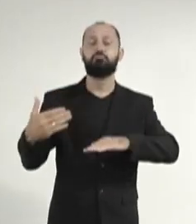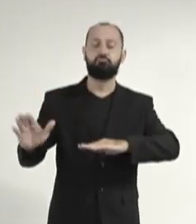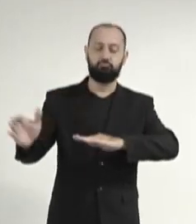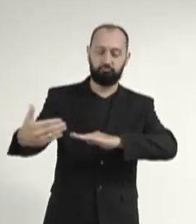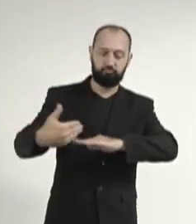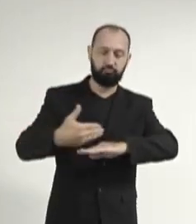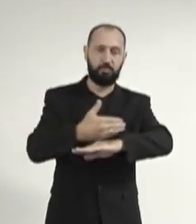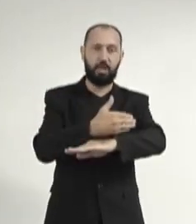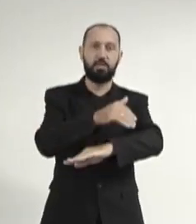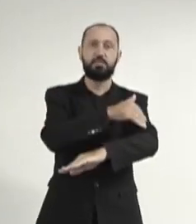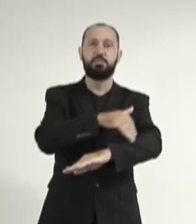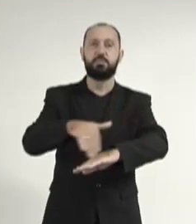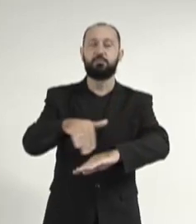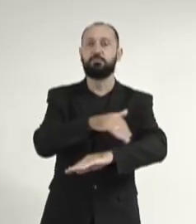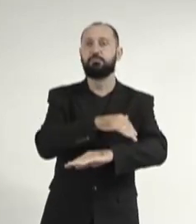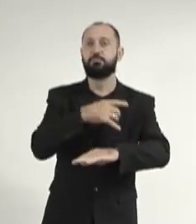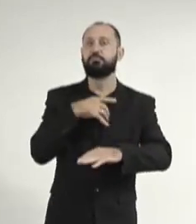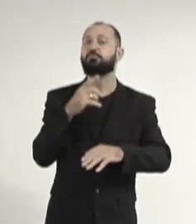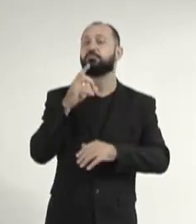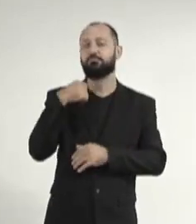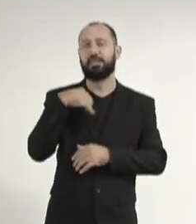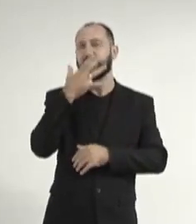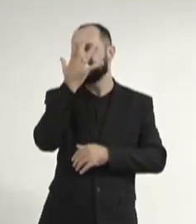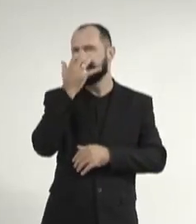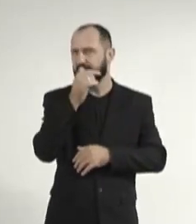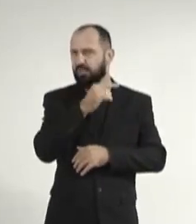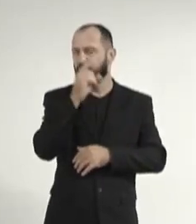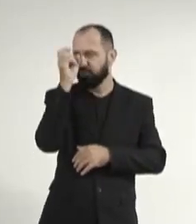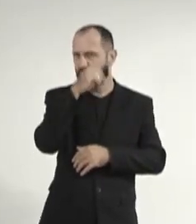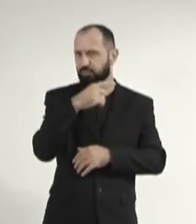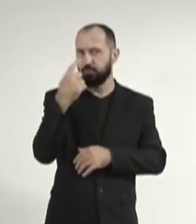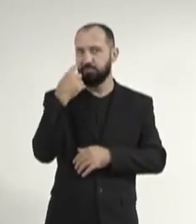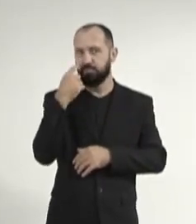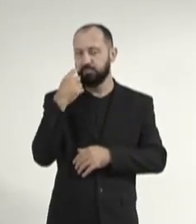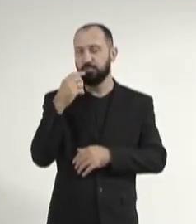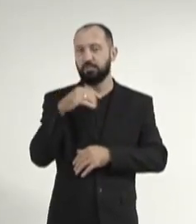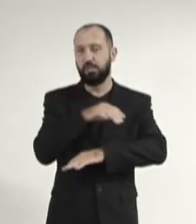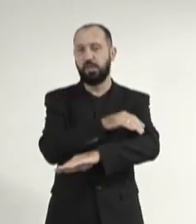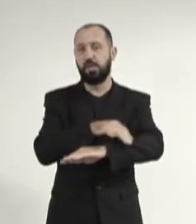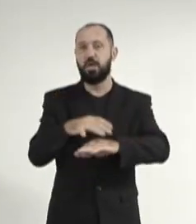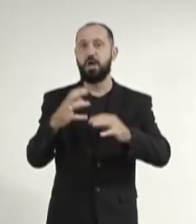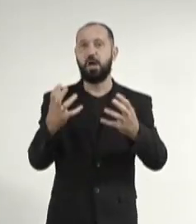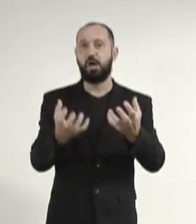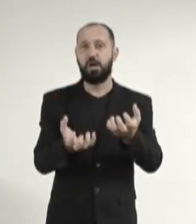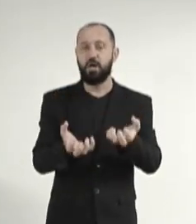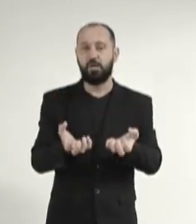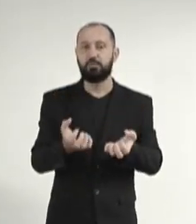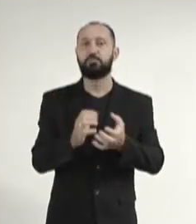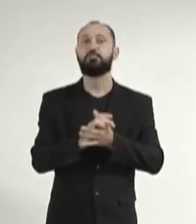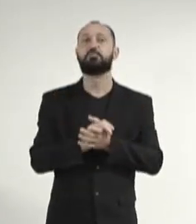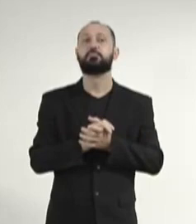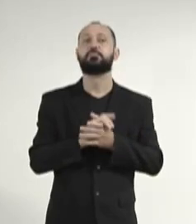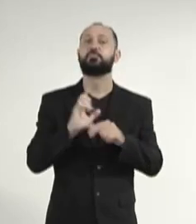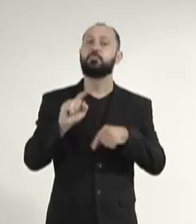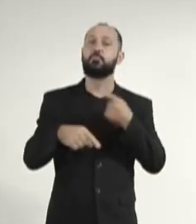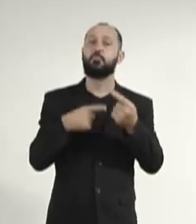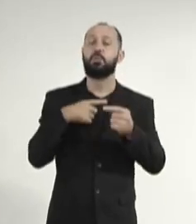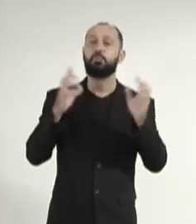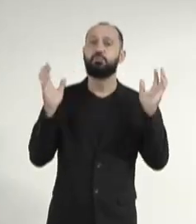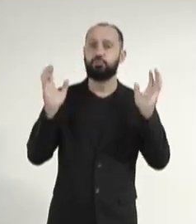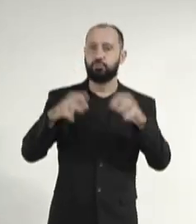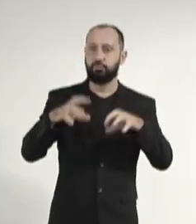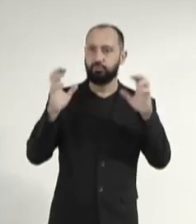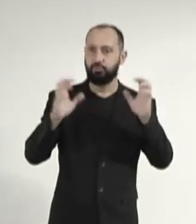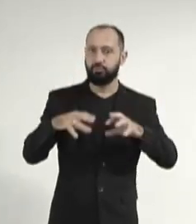local. Estão enfrentando sérios problemas com a condição precária da estrada, especialmente após as últimas